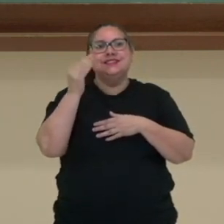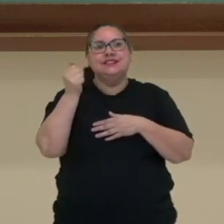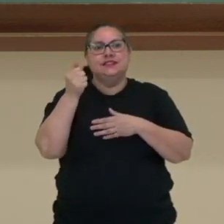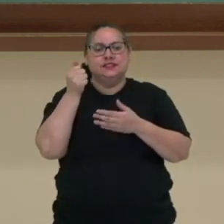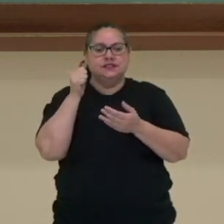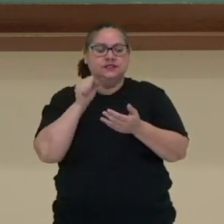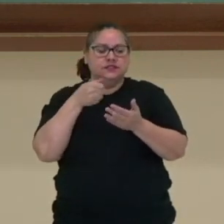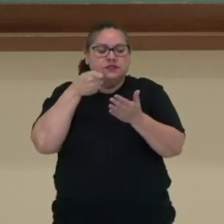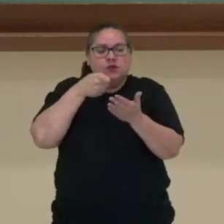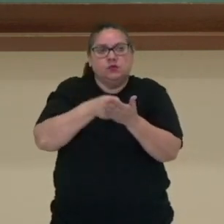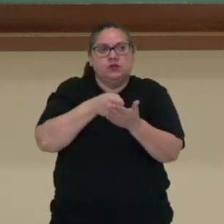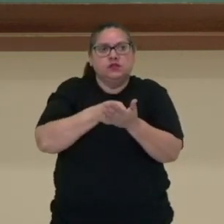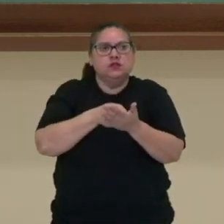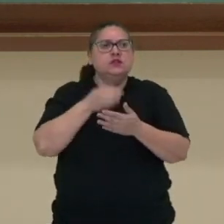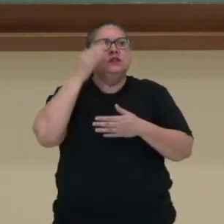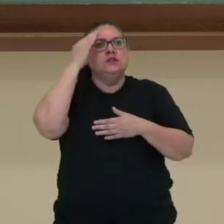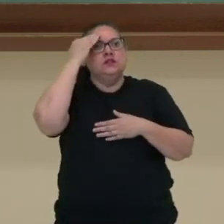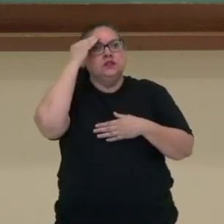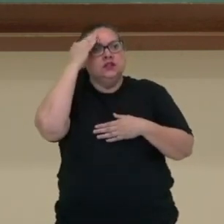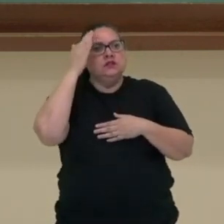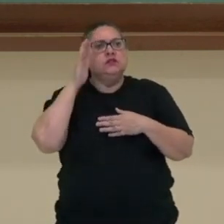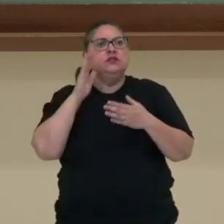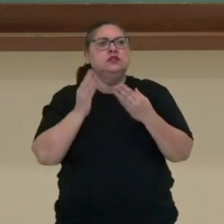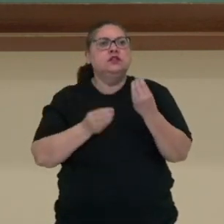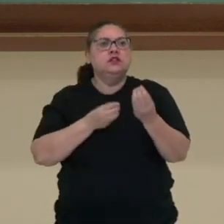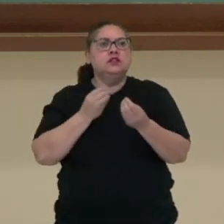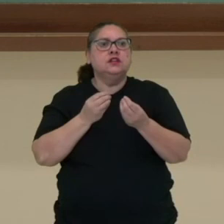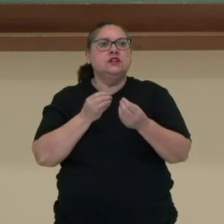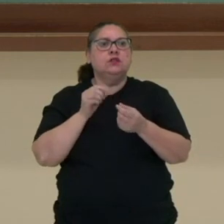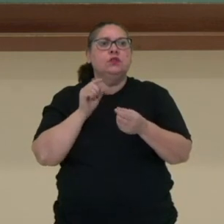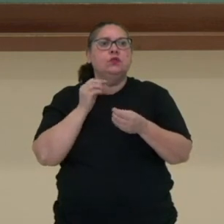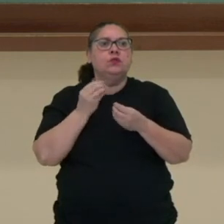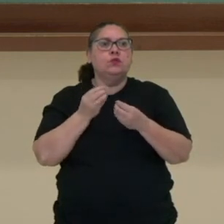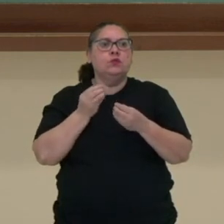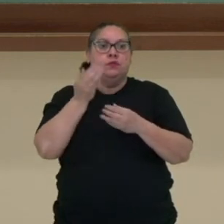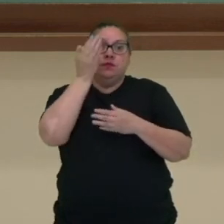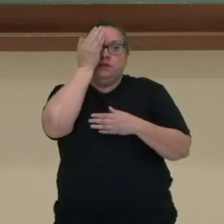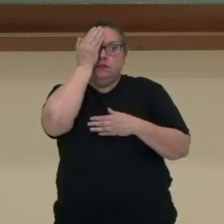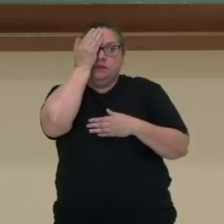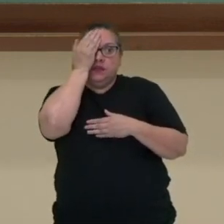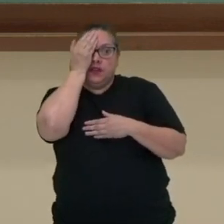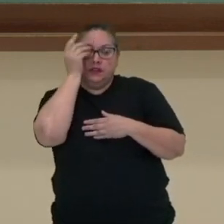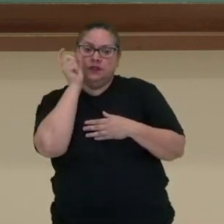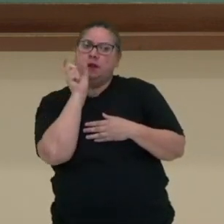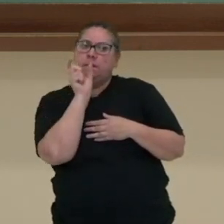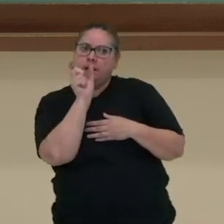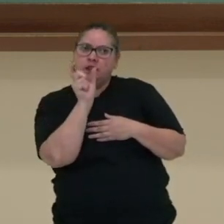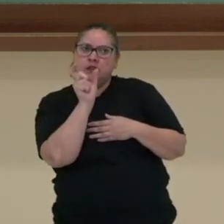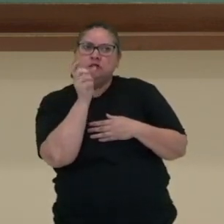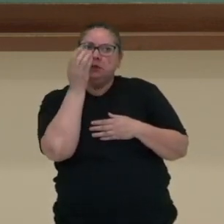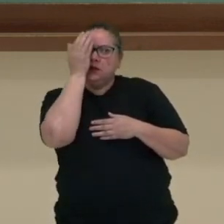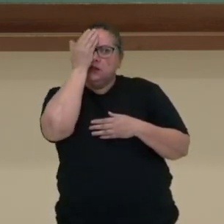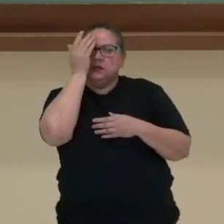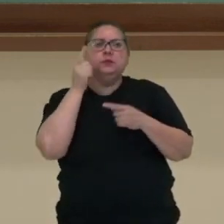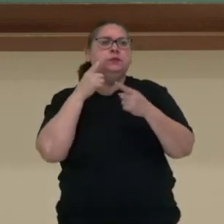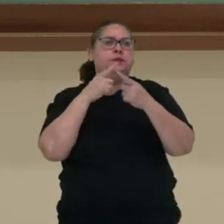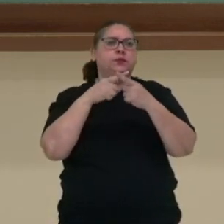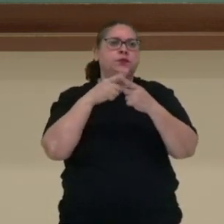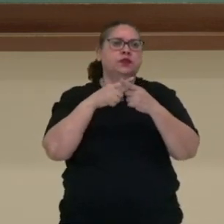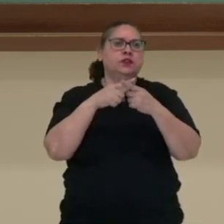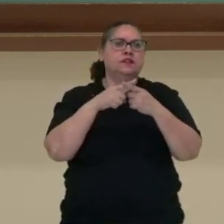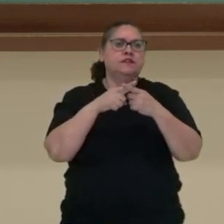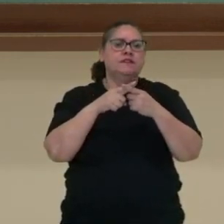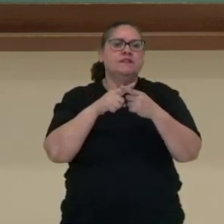obrigatórios. Mas nós entendemos, então, que o pirata, a palavra pirata, é porque ele